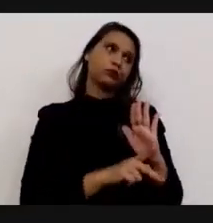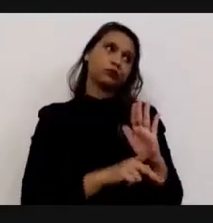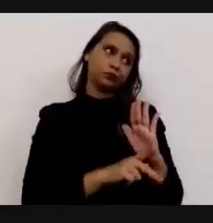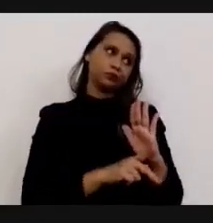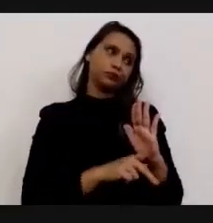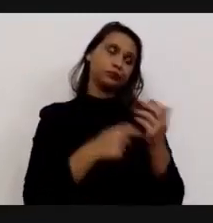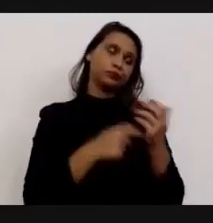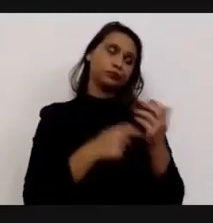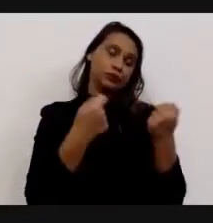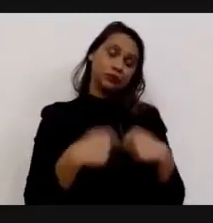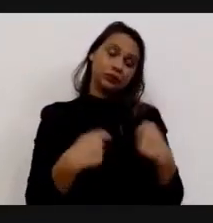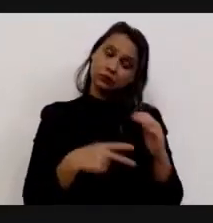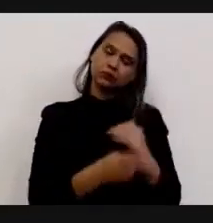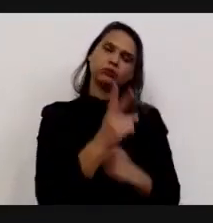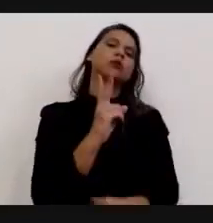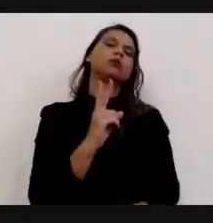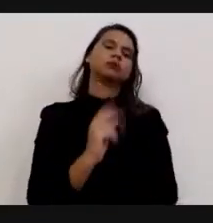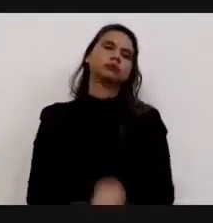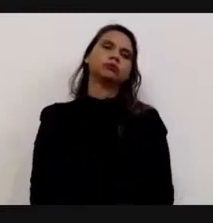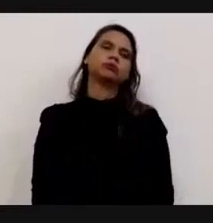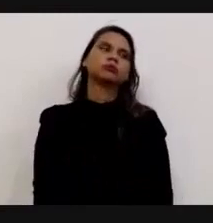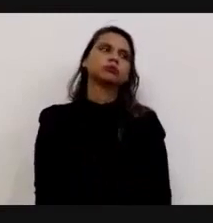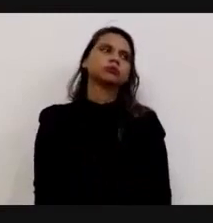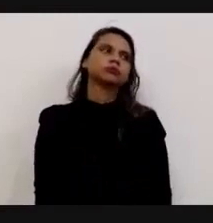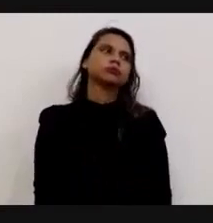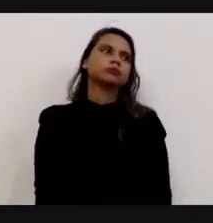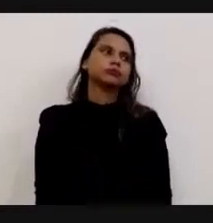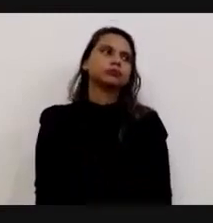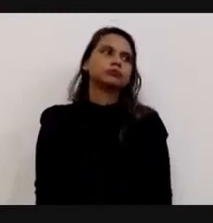Tem que continuar, né? Tem que continuar.